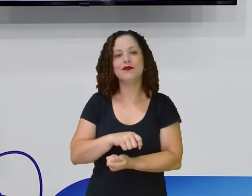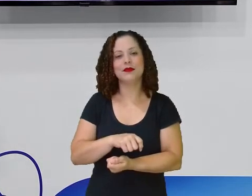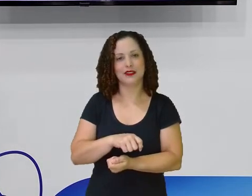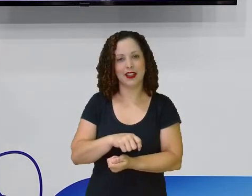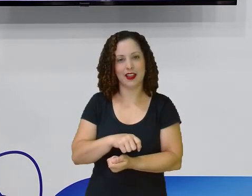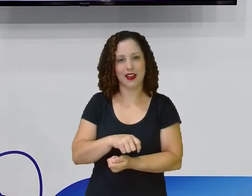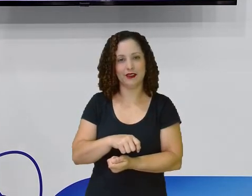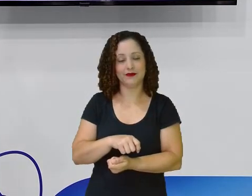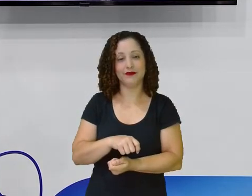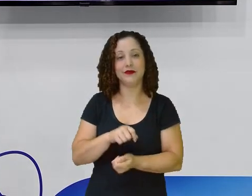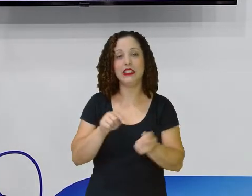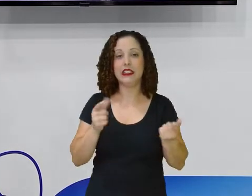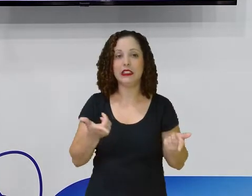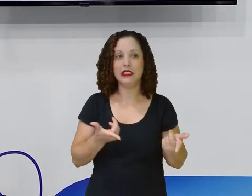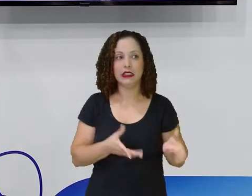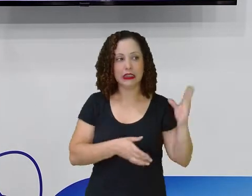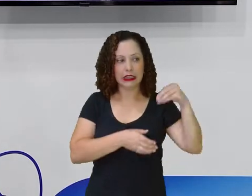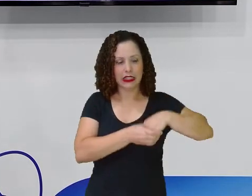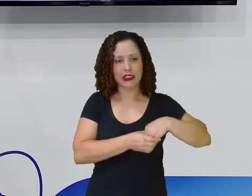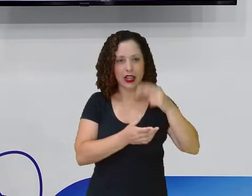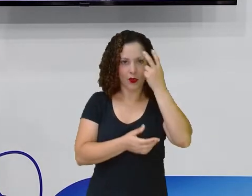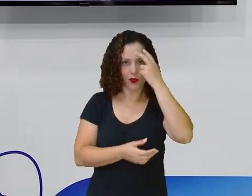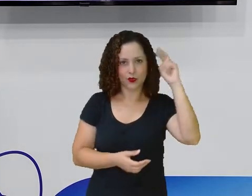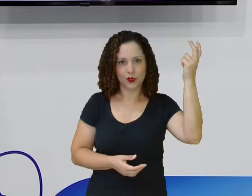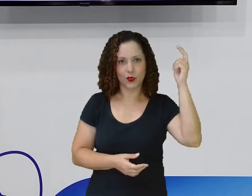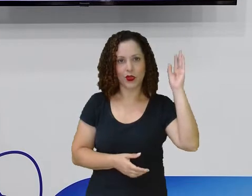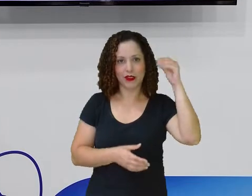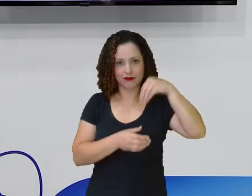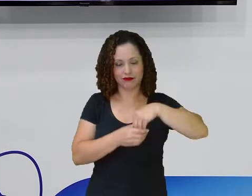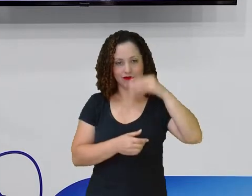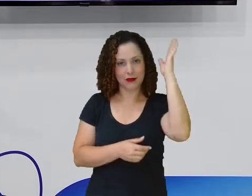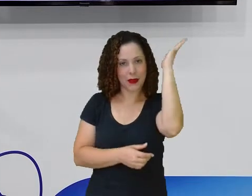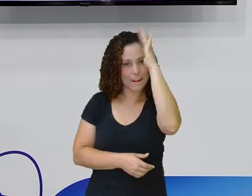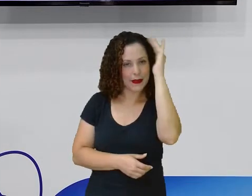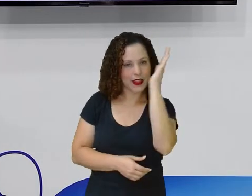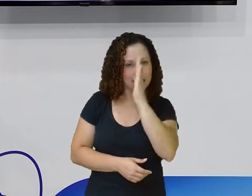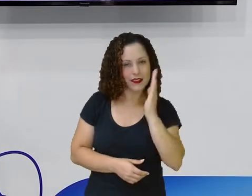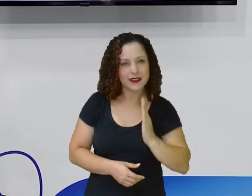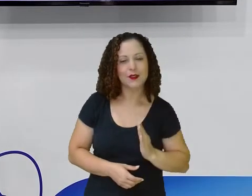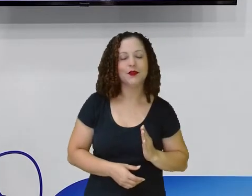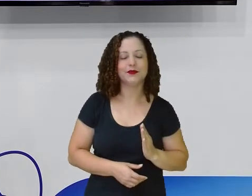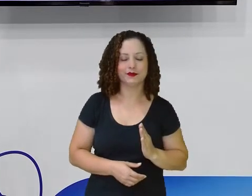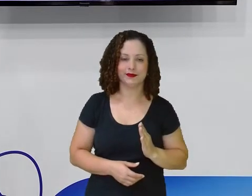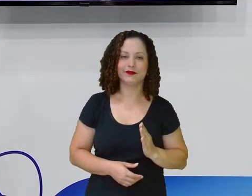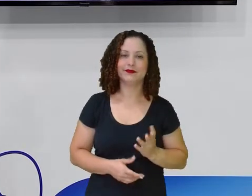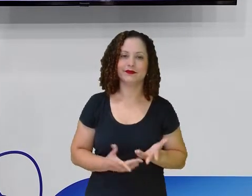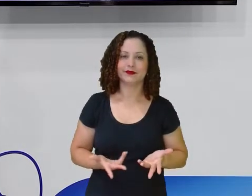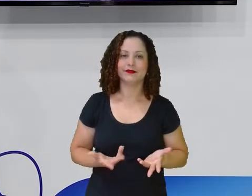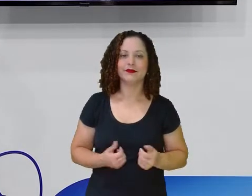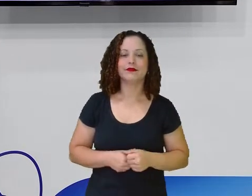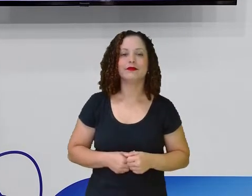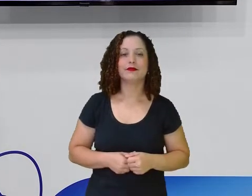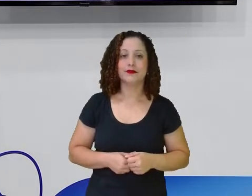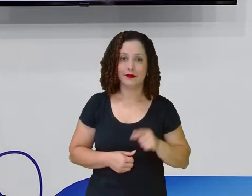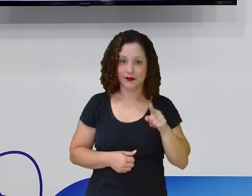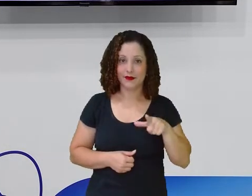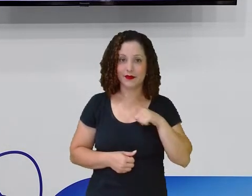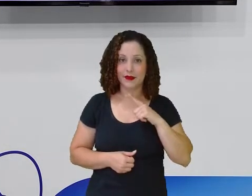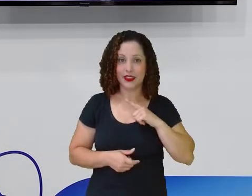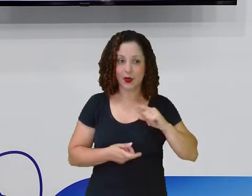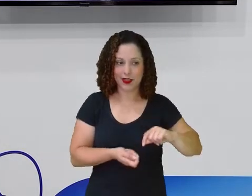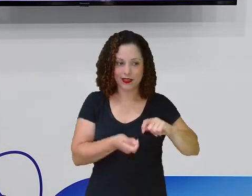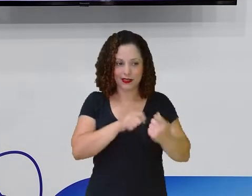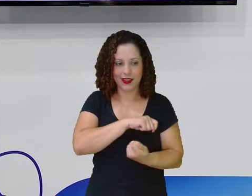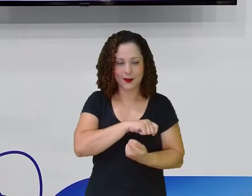do nosso folclore, não é? E que a gente nem fala muito, que geralmente se fala do Saci, não é? E ele trouxe a versão feminina